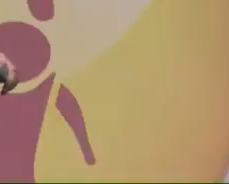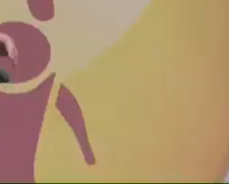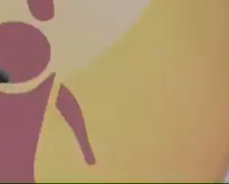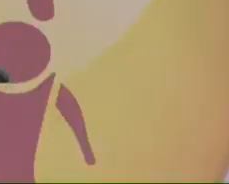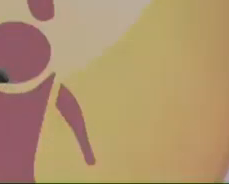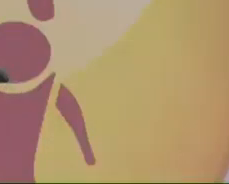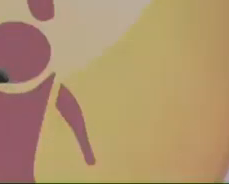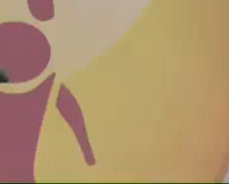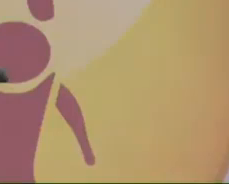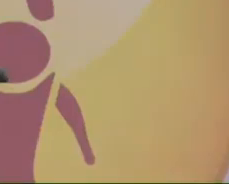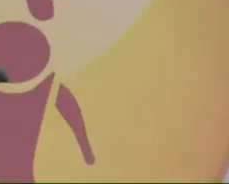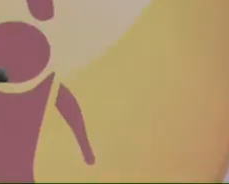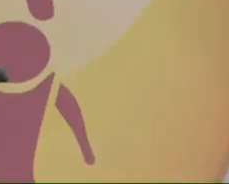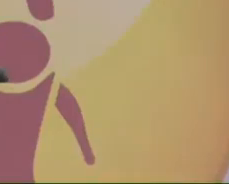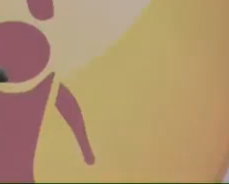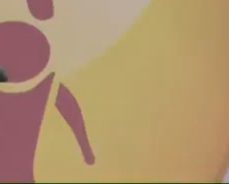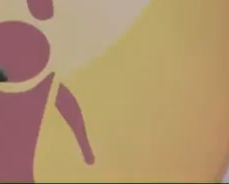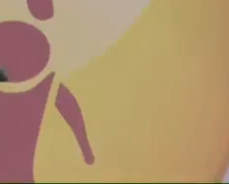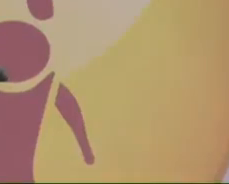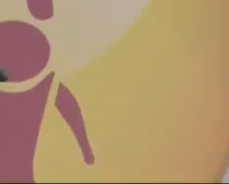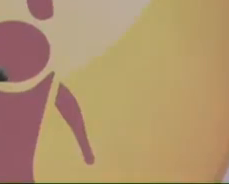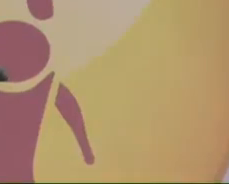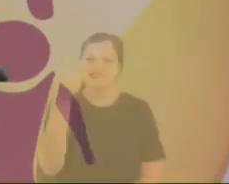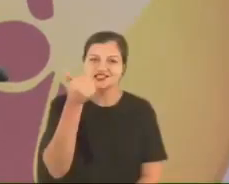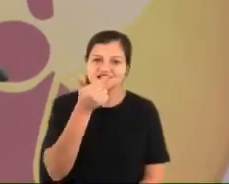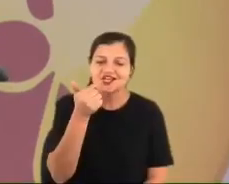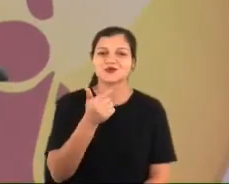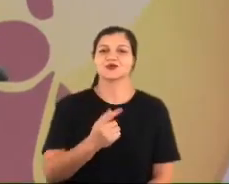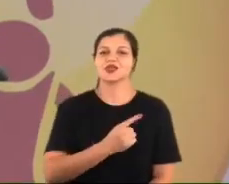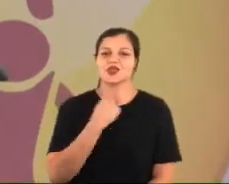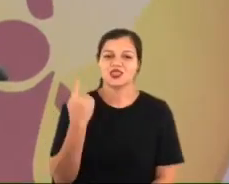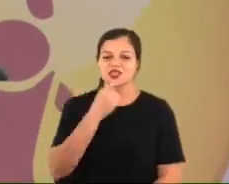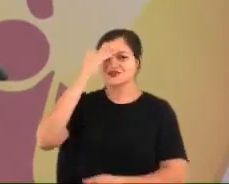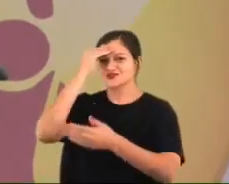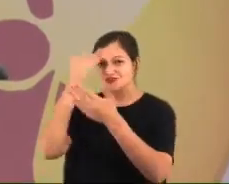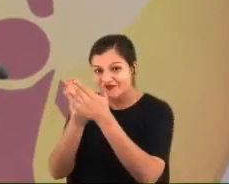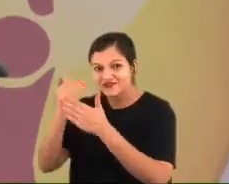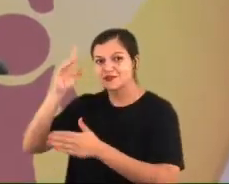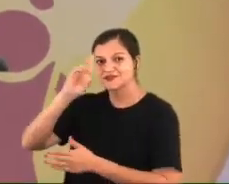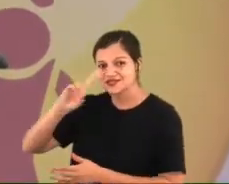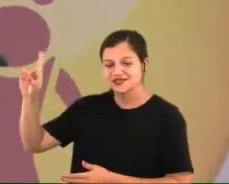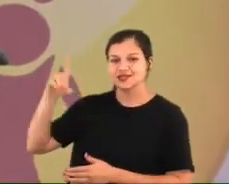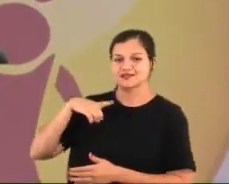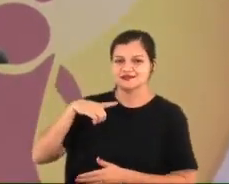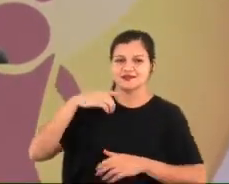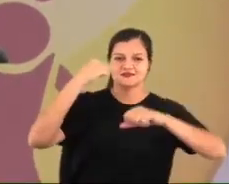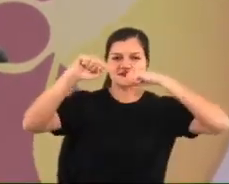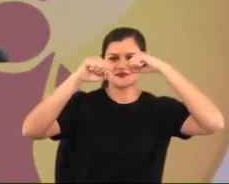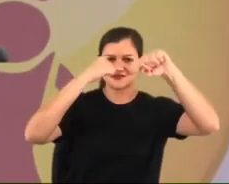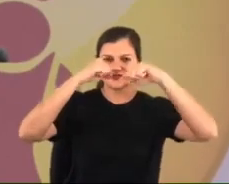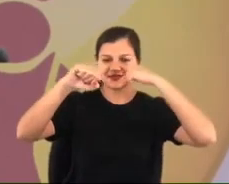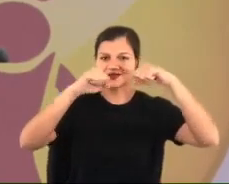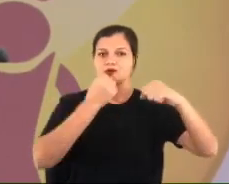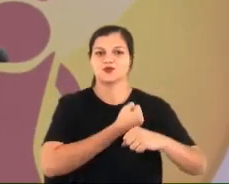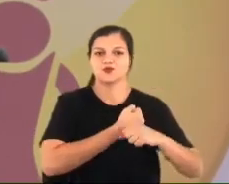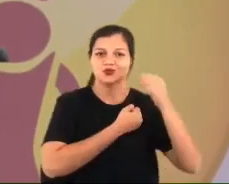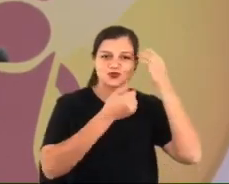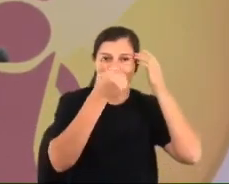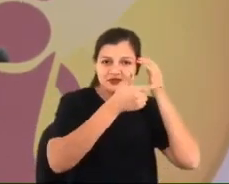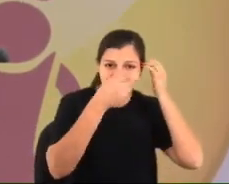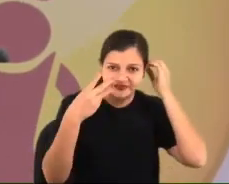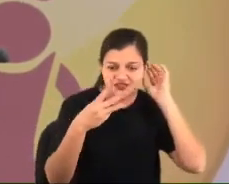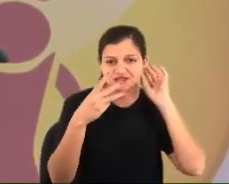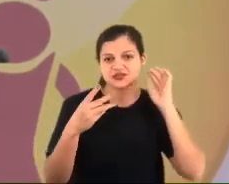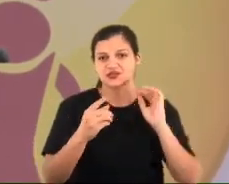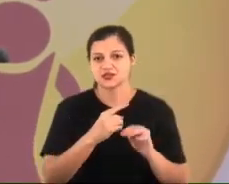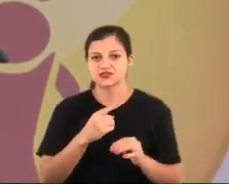E a segunda razão para nós confiarmos em Deus está lá no Salmos 23 ainda, vamos fazer um estudo, o pastor Leandro